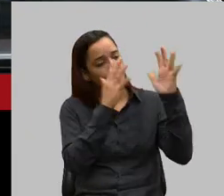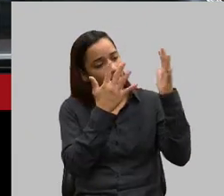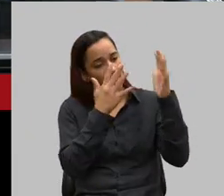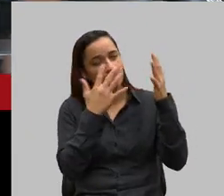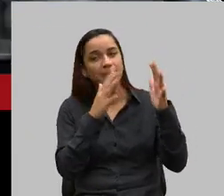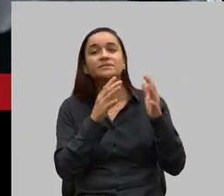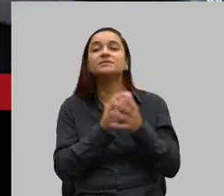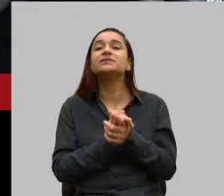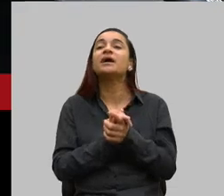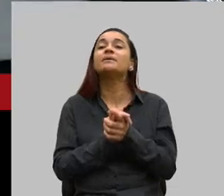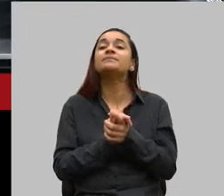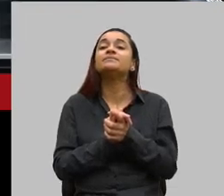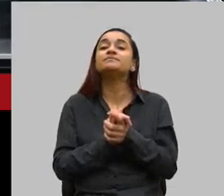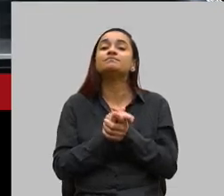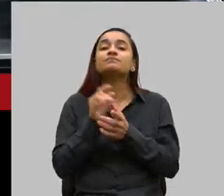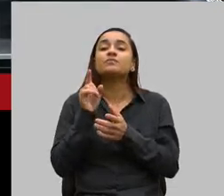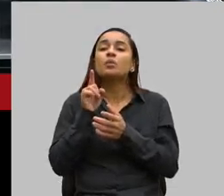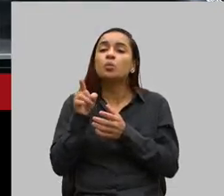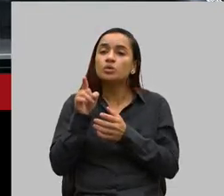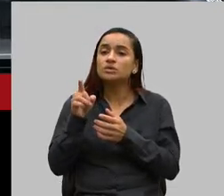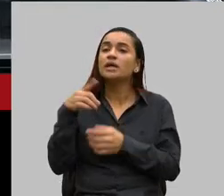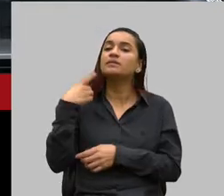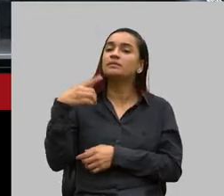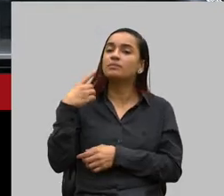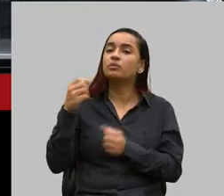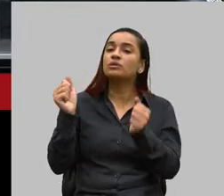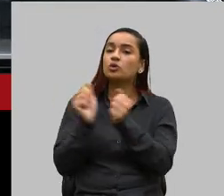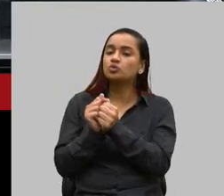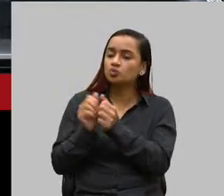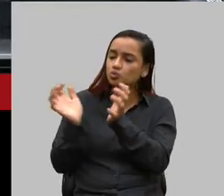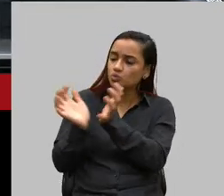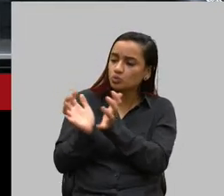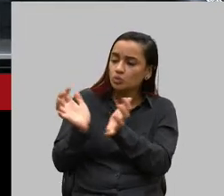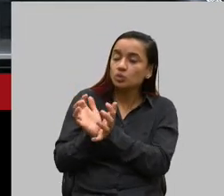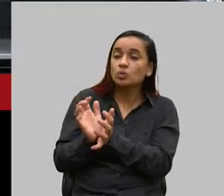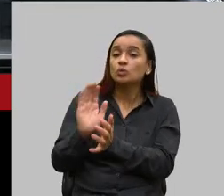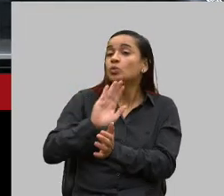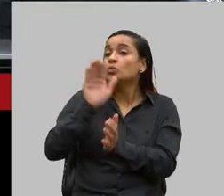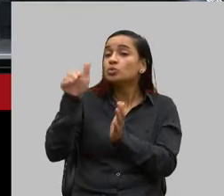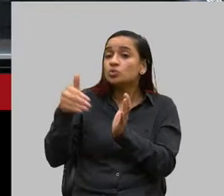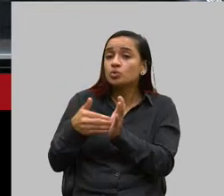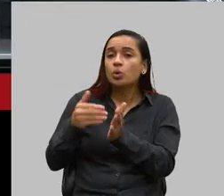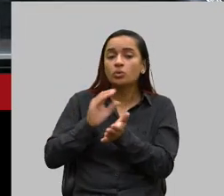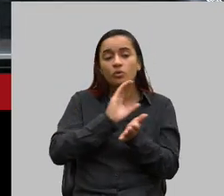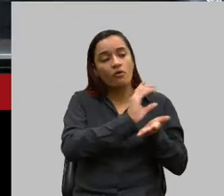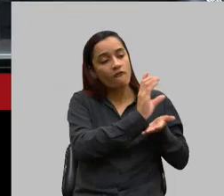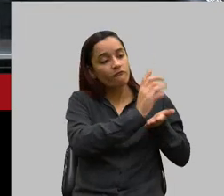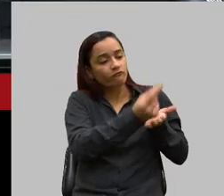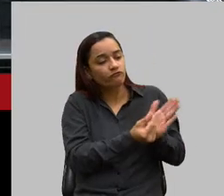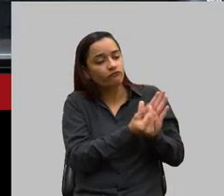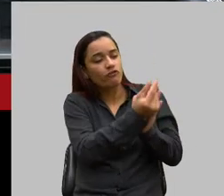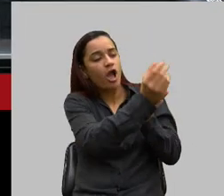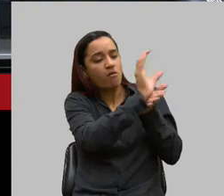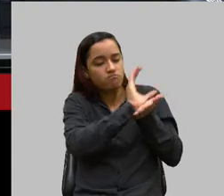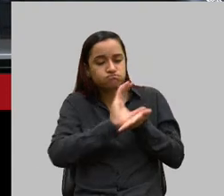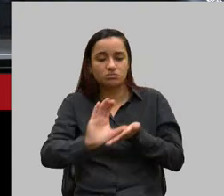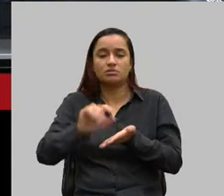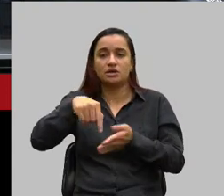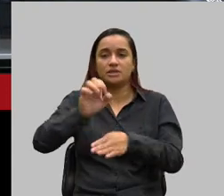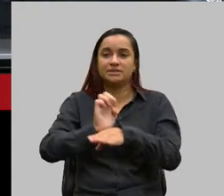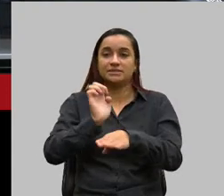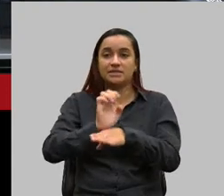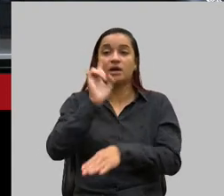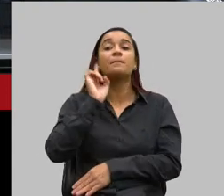sede todos que estão aqui pelos investimentos captados para o est de Minas Gerais Presidente